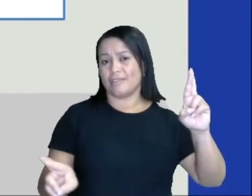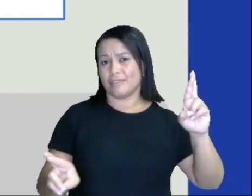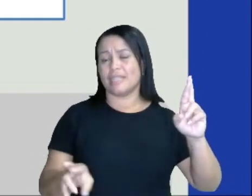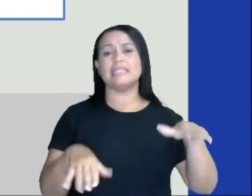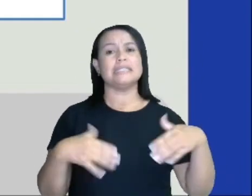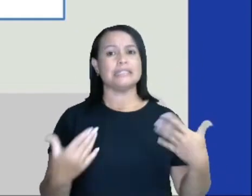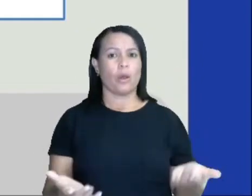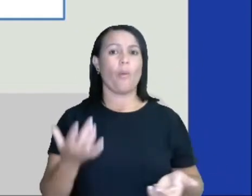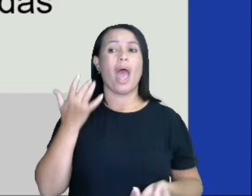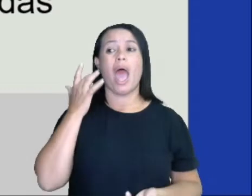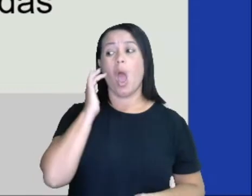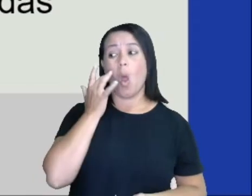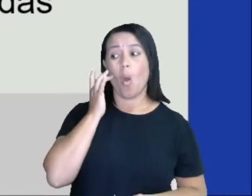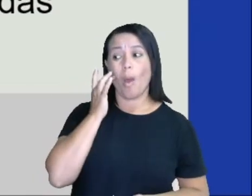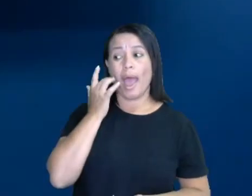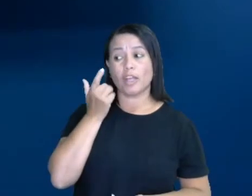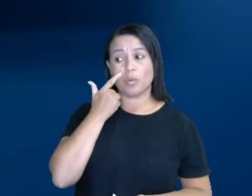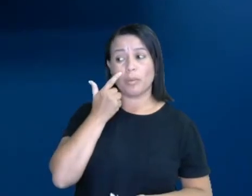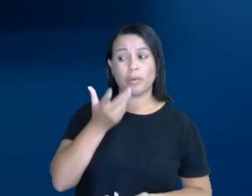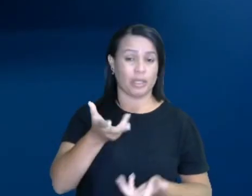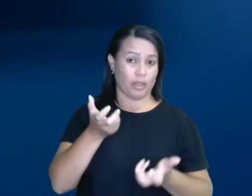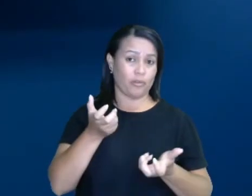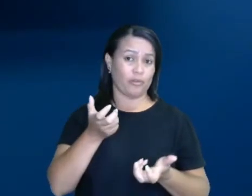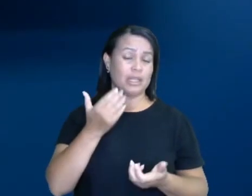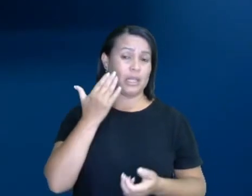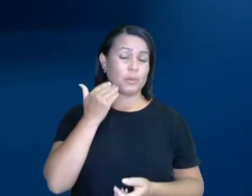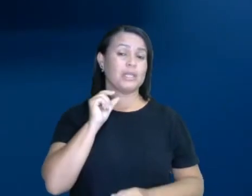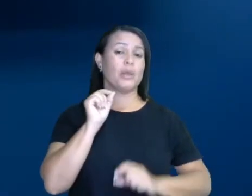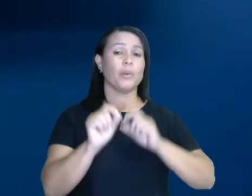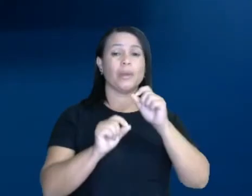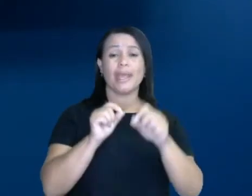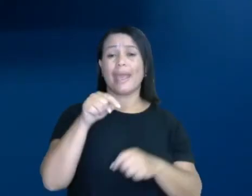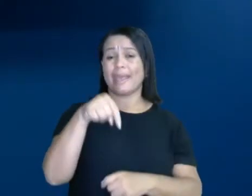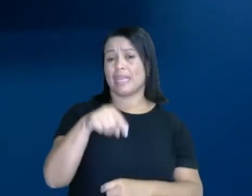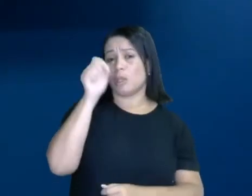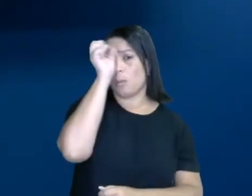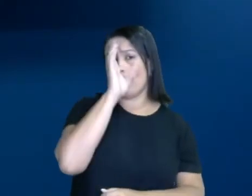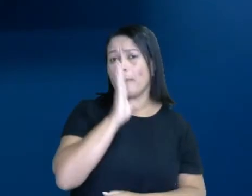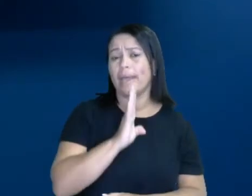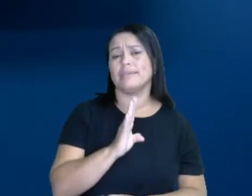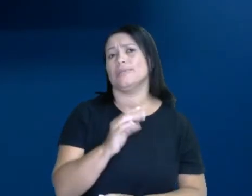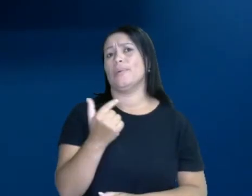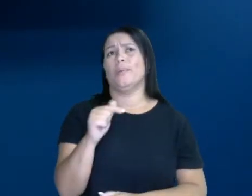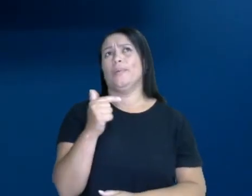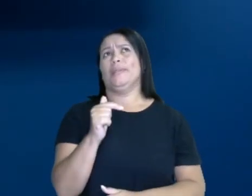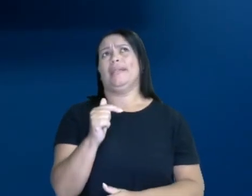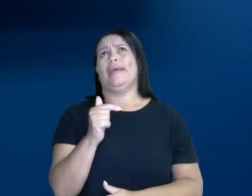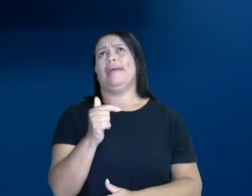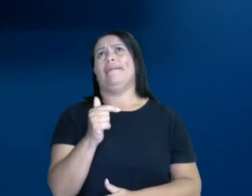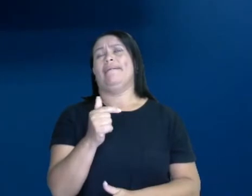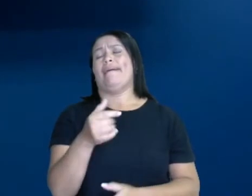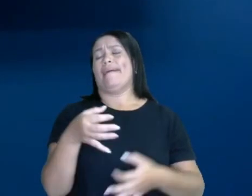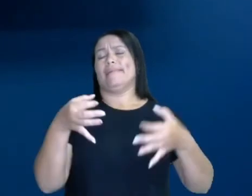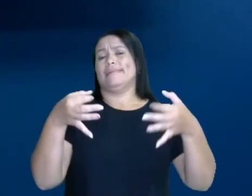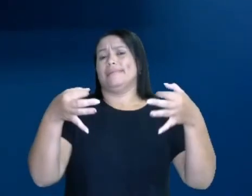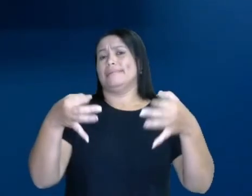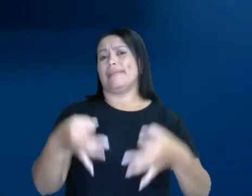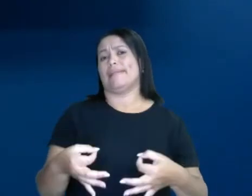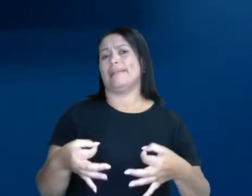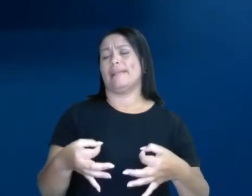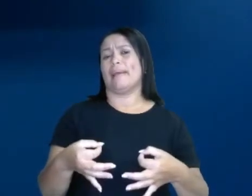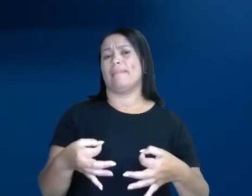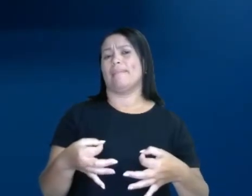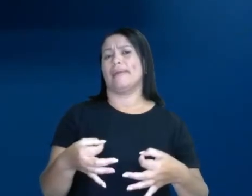Bem, pessoal, eu acho assim, pelo que eu sei, aqui no Brasil não tem nenhuma cidade exatamente com